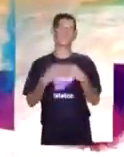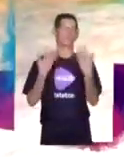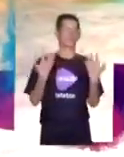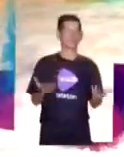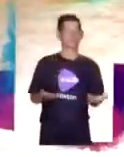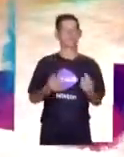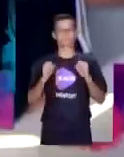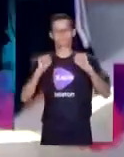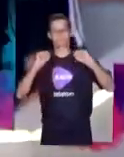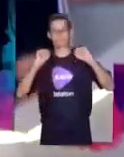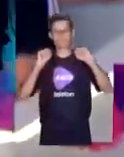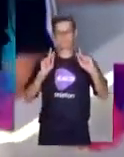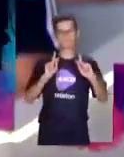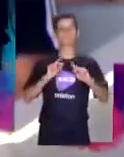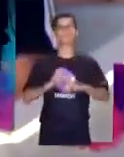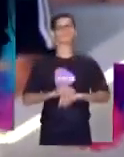hoje.